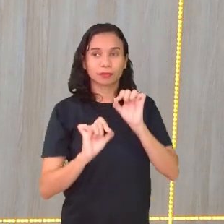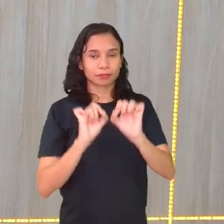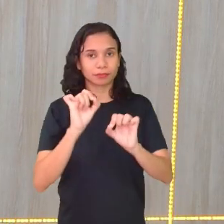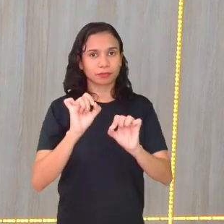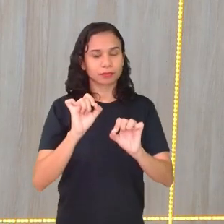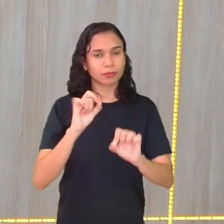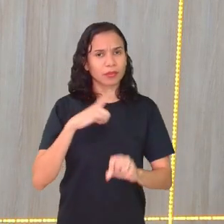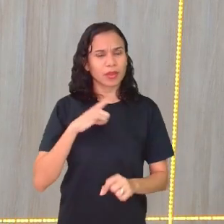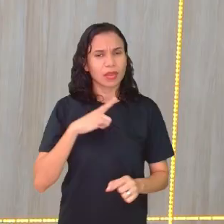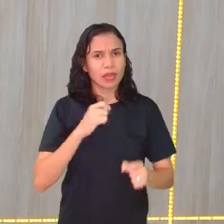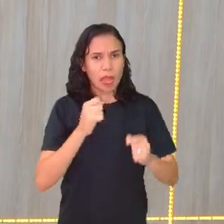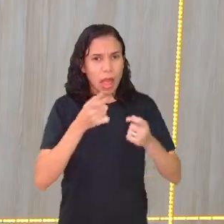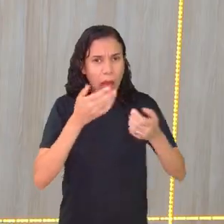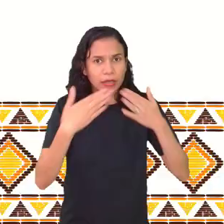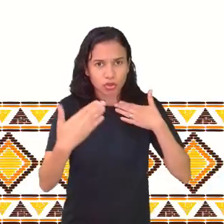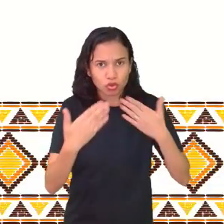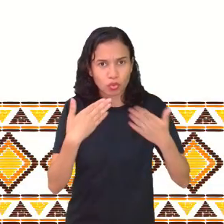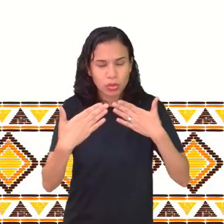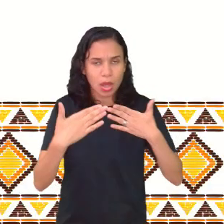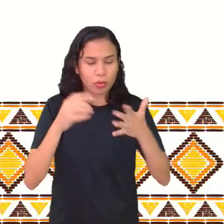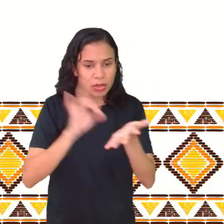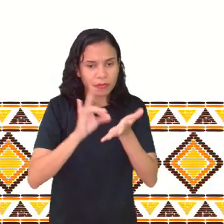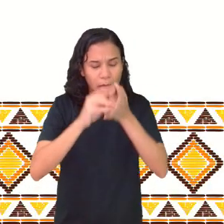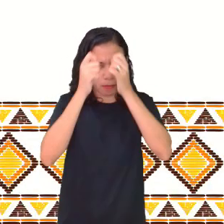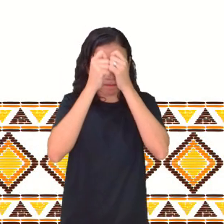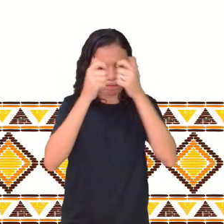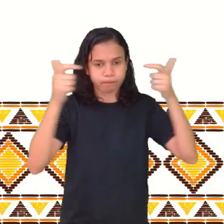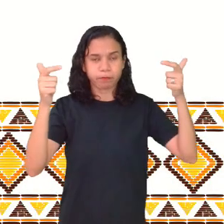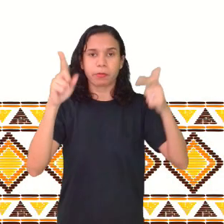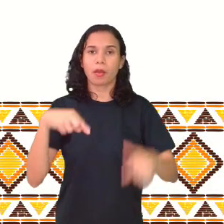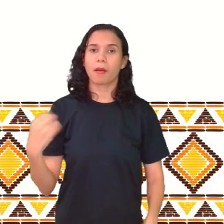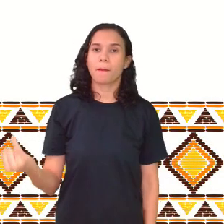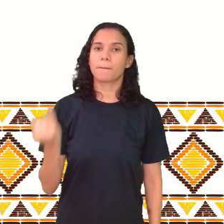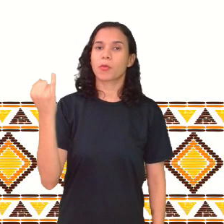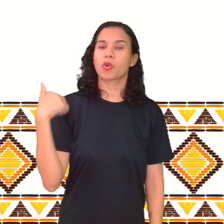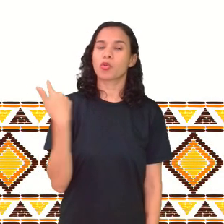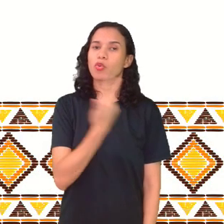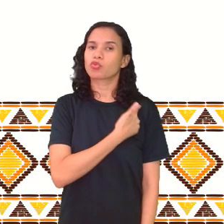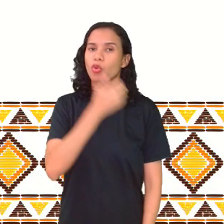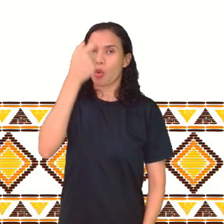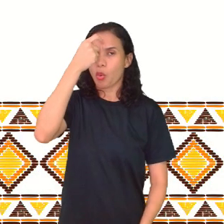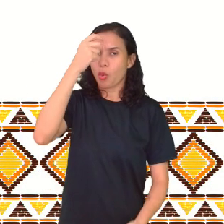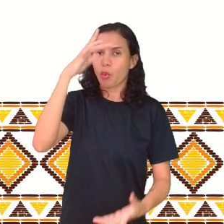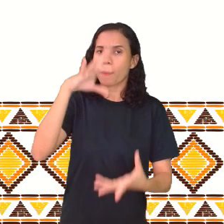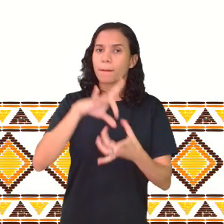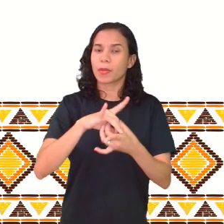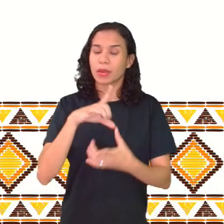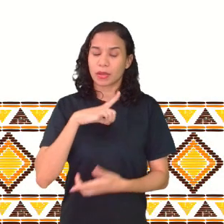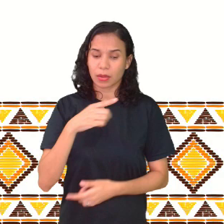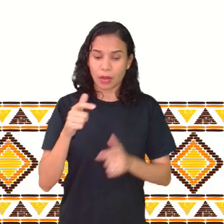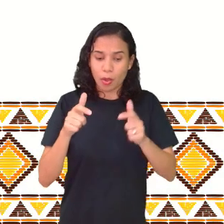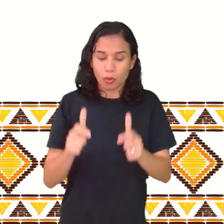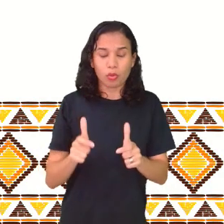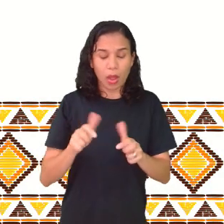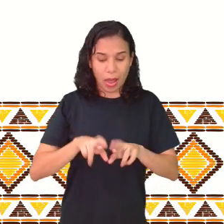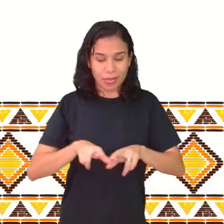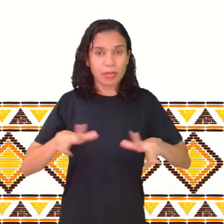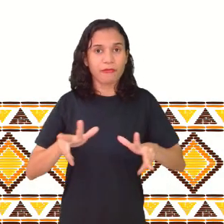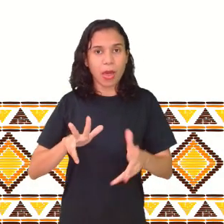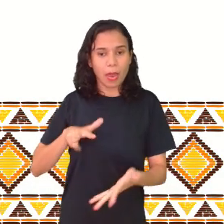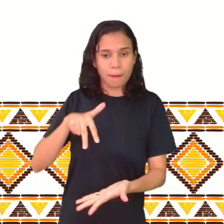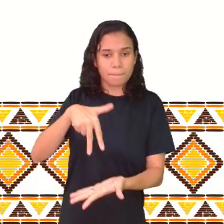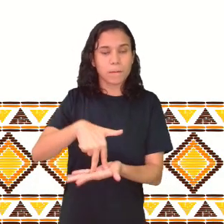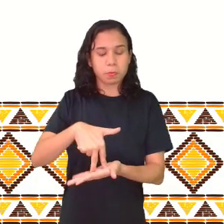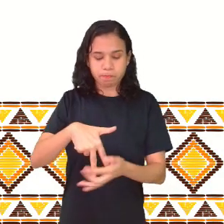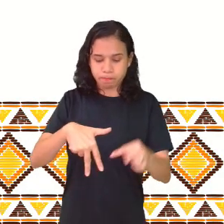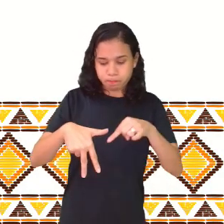seguinte: para que a discussão se amplie, é fundamental compreender que estamos em um lugar de tratamento diferente.